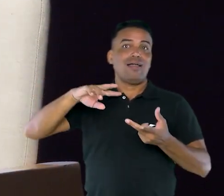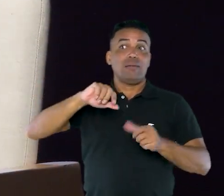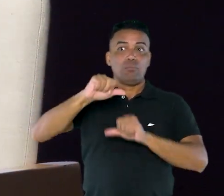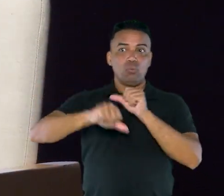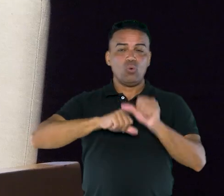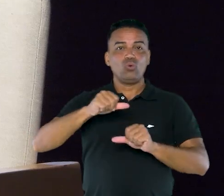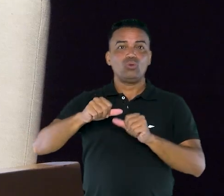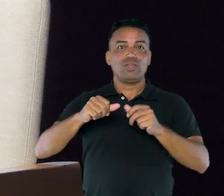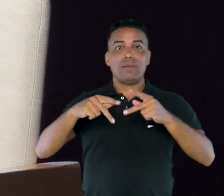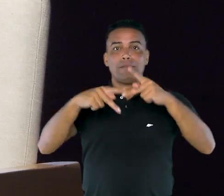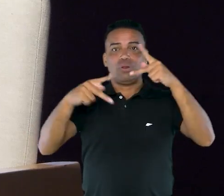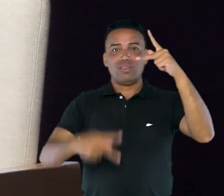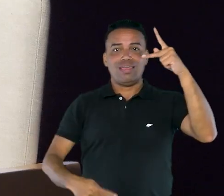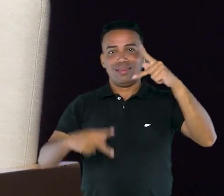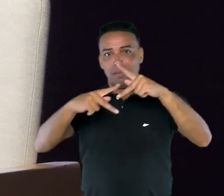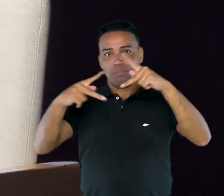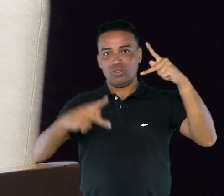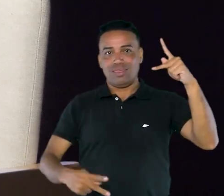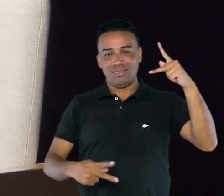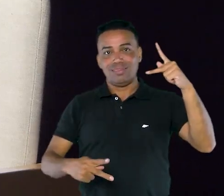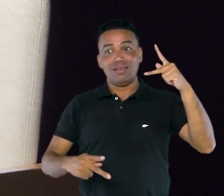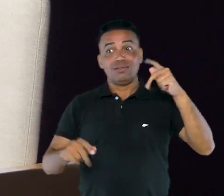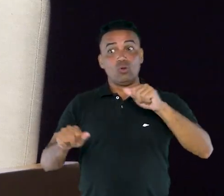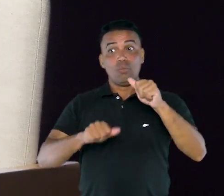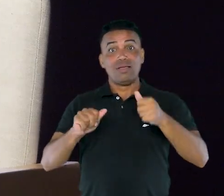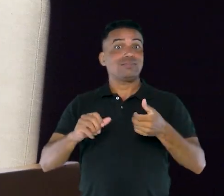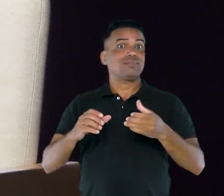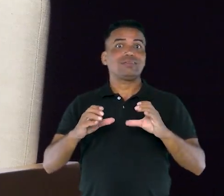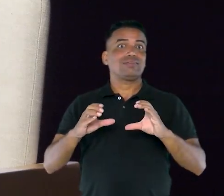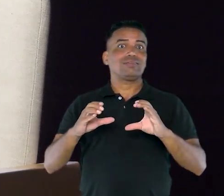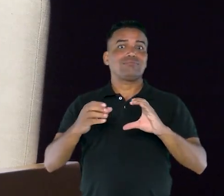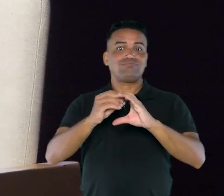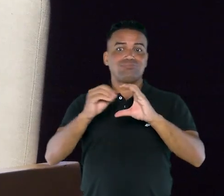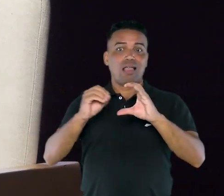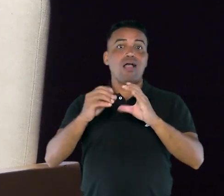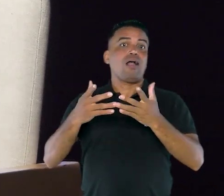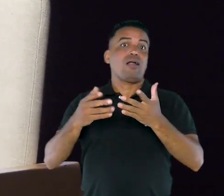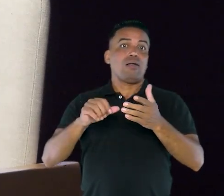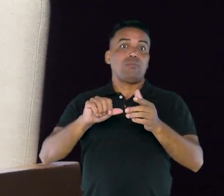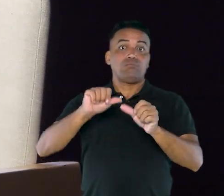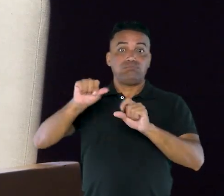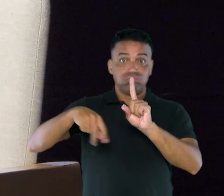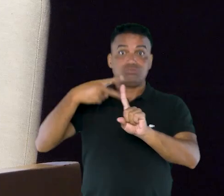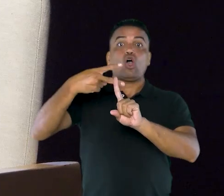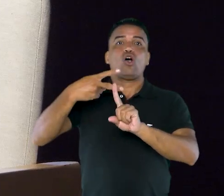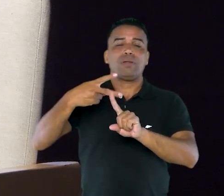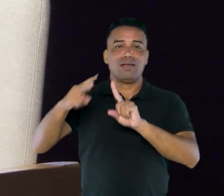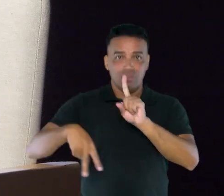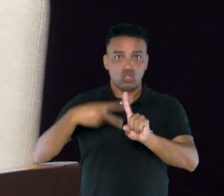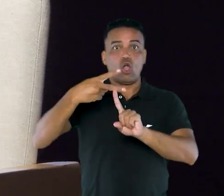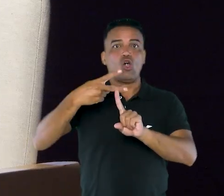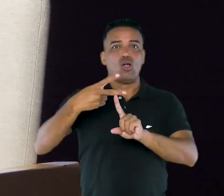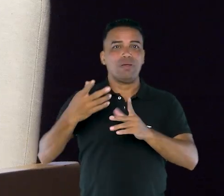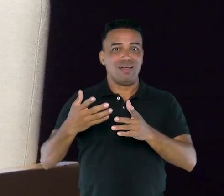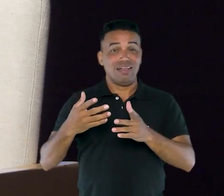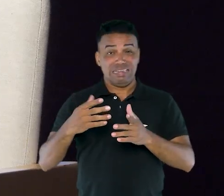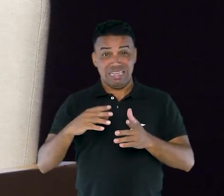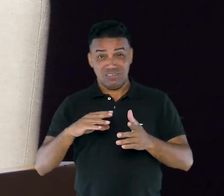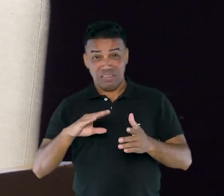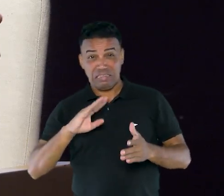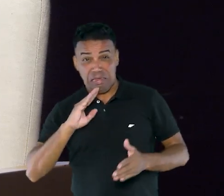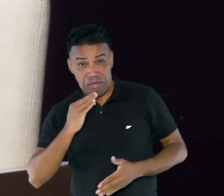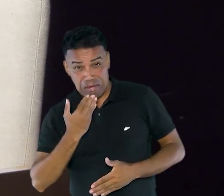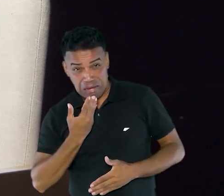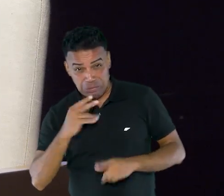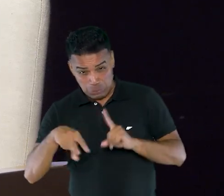essas moléculas se dobram? Elas são moléculas muito grandes. Como é que elas se dobram? E não saber como elas se dobram é um problema, porque quando a molécula dobra errado,